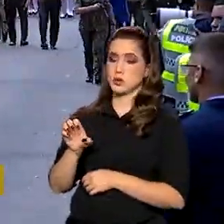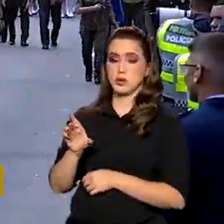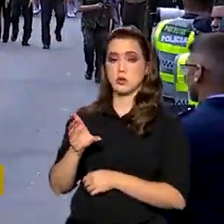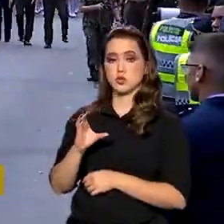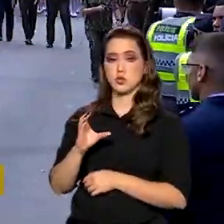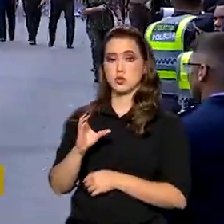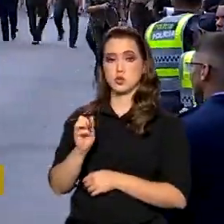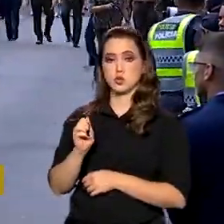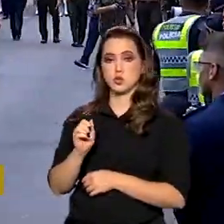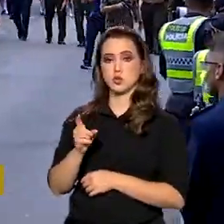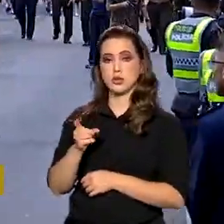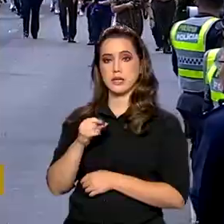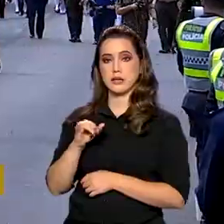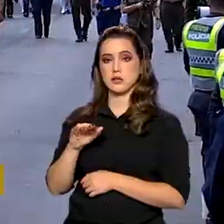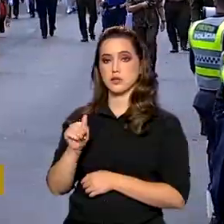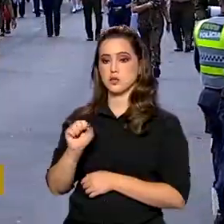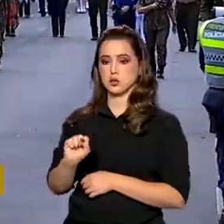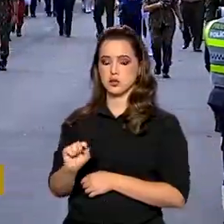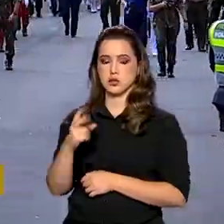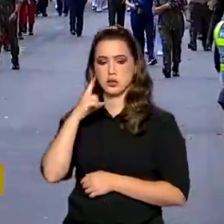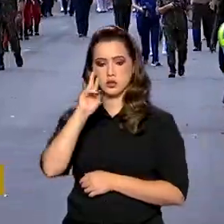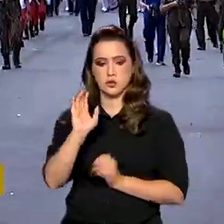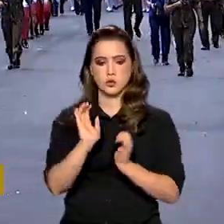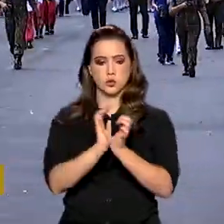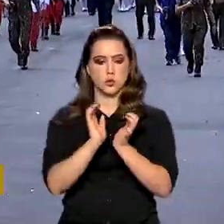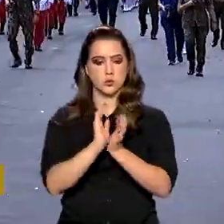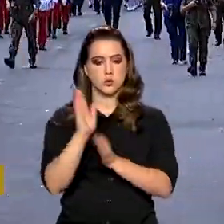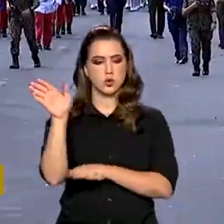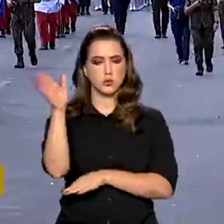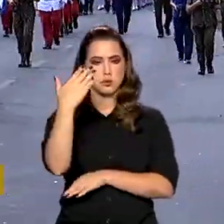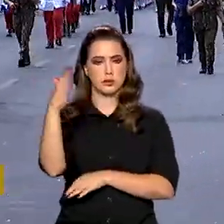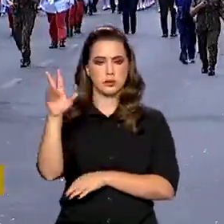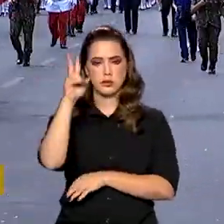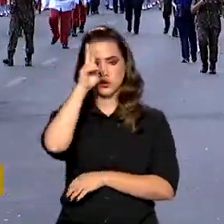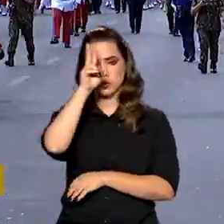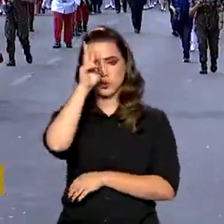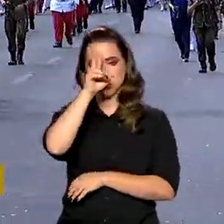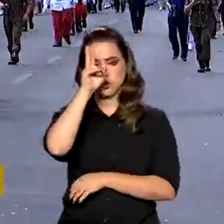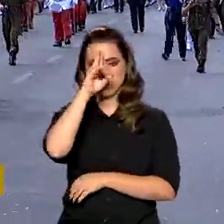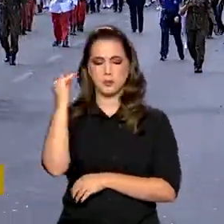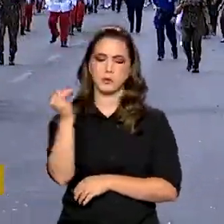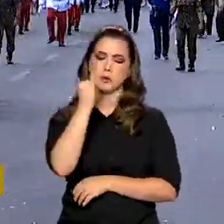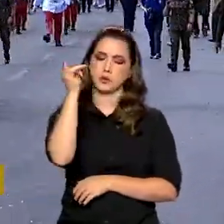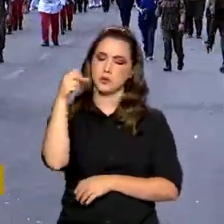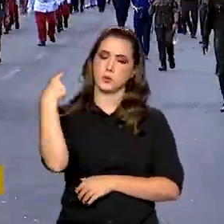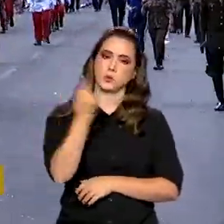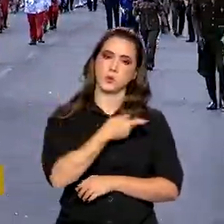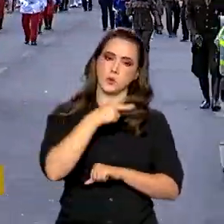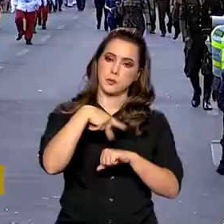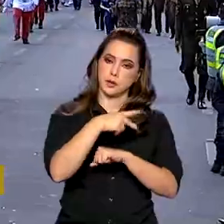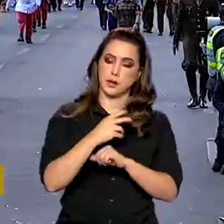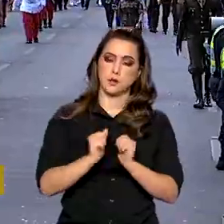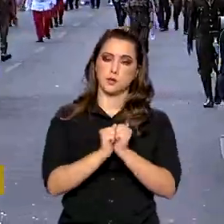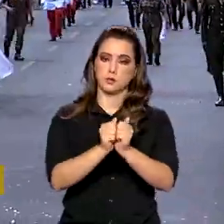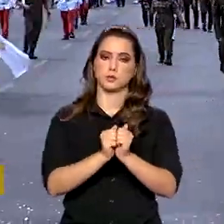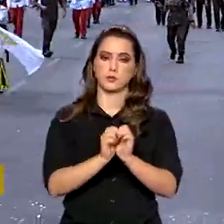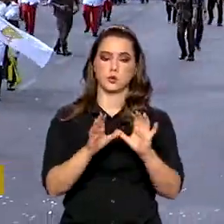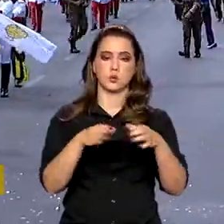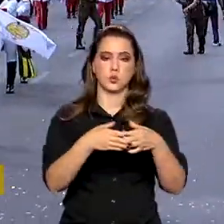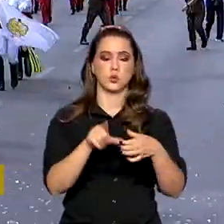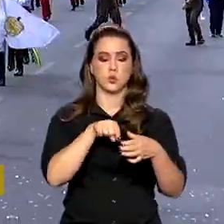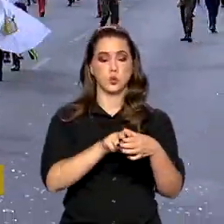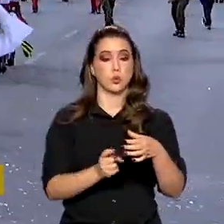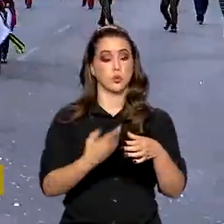Neste momento, o grupamento de bandeiras históricas do Brasil, símbolos da nossa nacionalidade, conduzidas por militares do